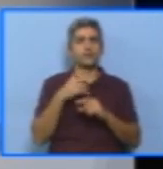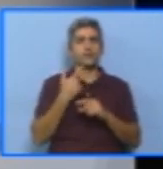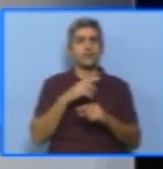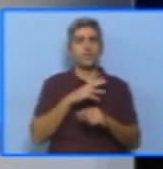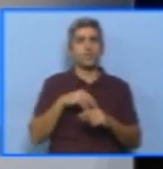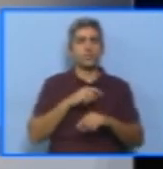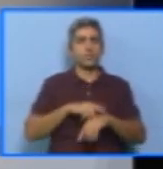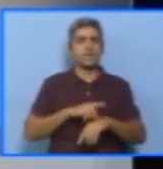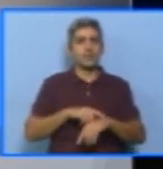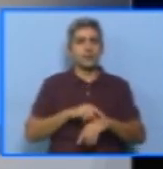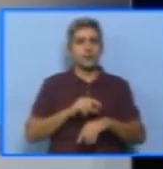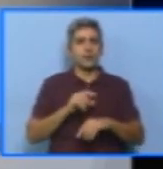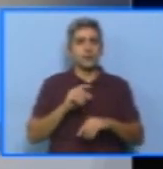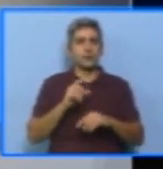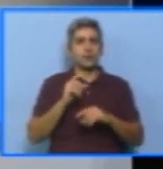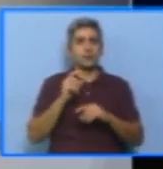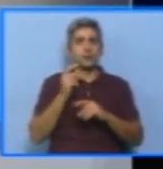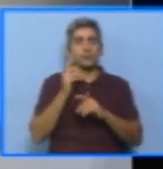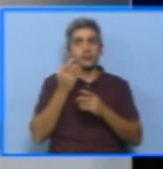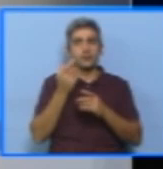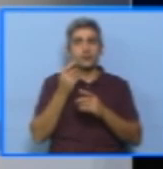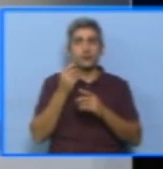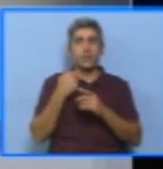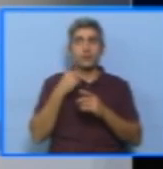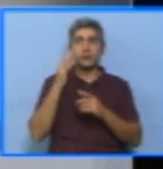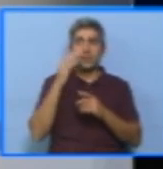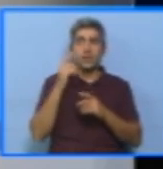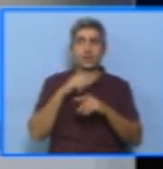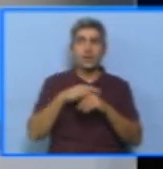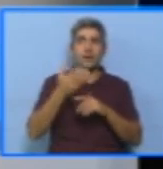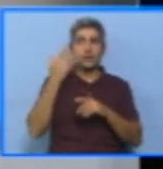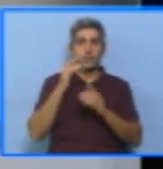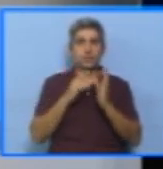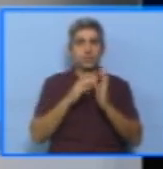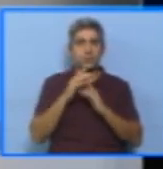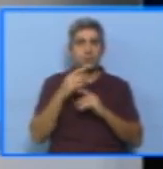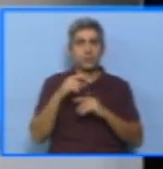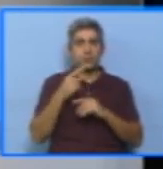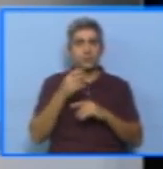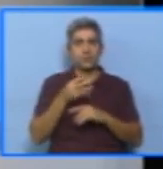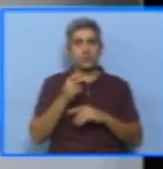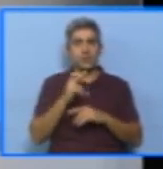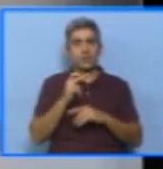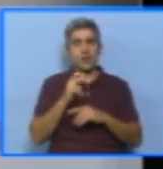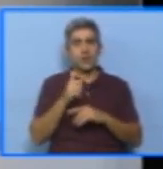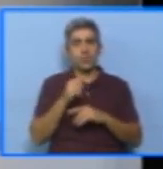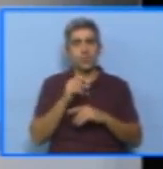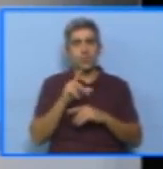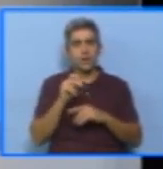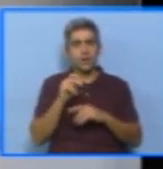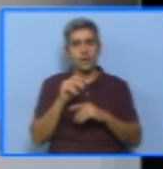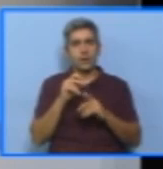mundo do tempo. Tanto quanto sei, ao tempo de Jesus haveria uma parábola entre